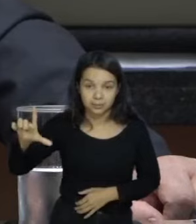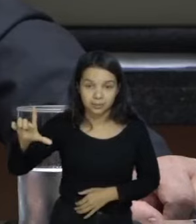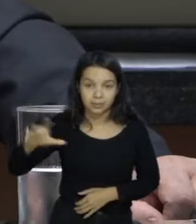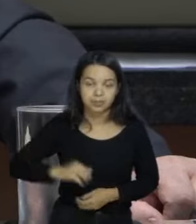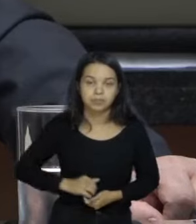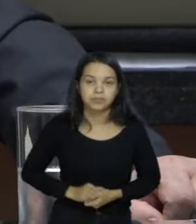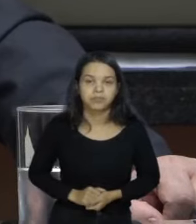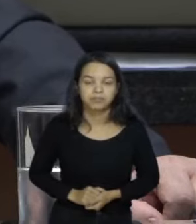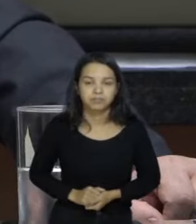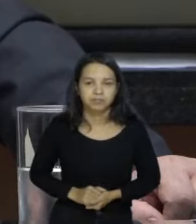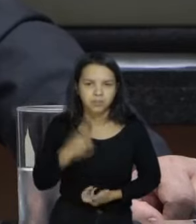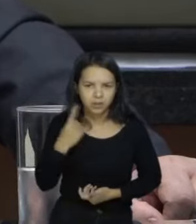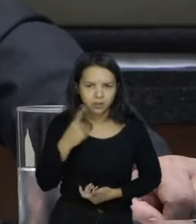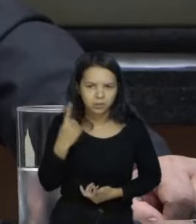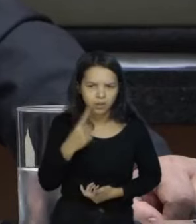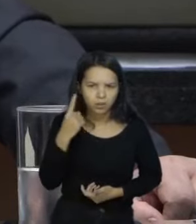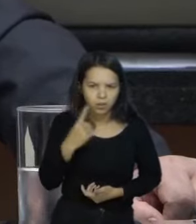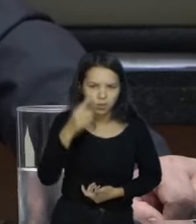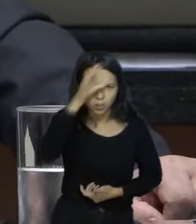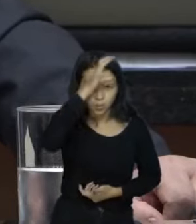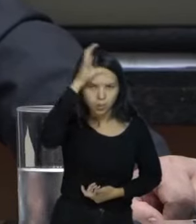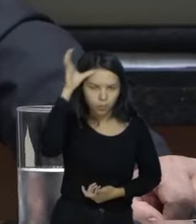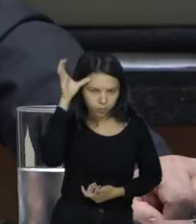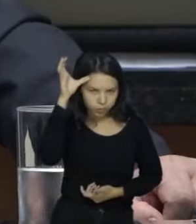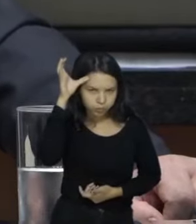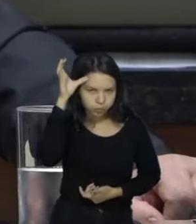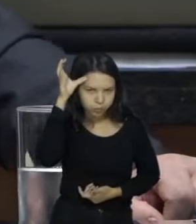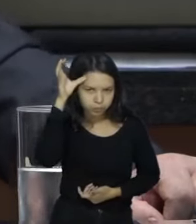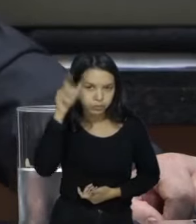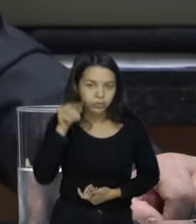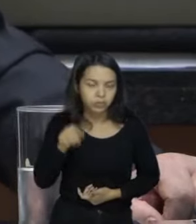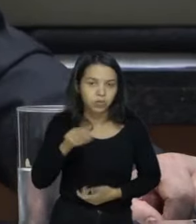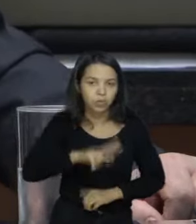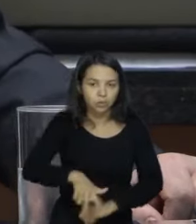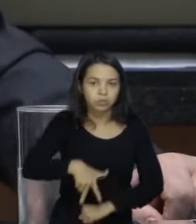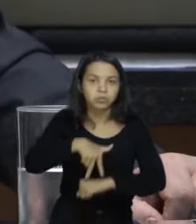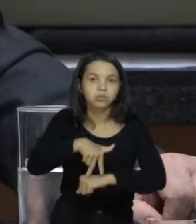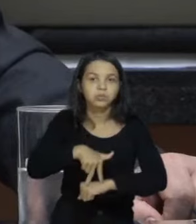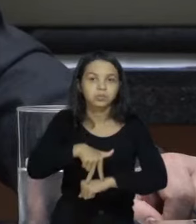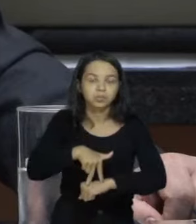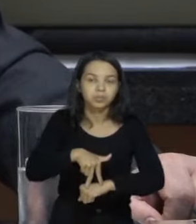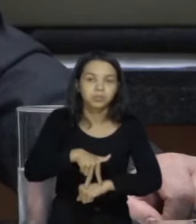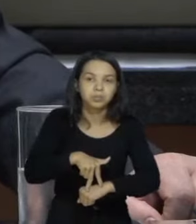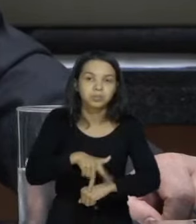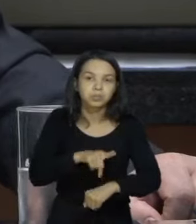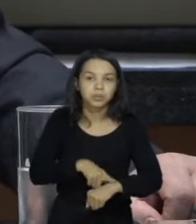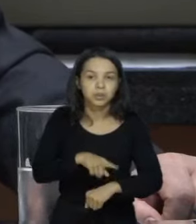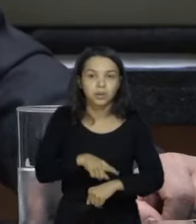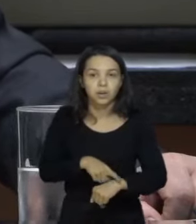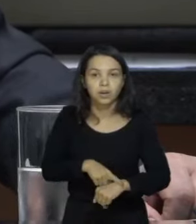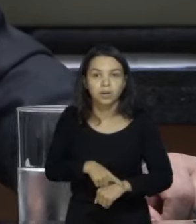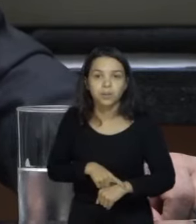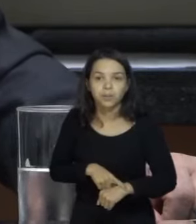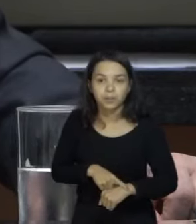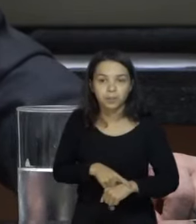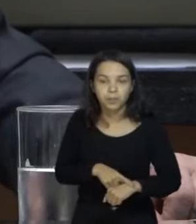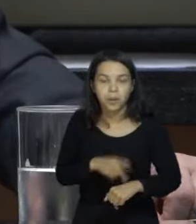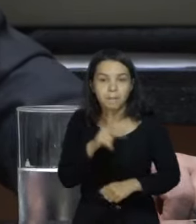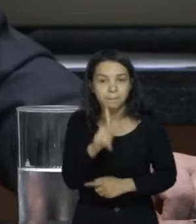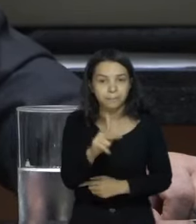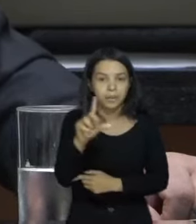deputado Carlos Humberto vossa excelência para uso da palavra em nome do